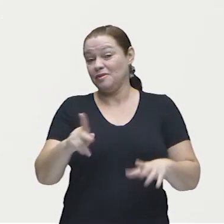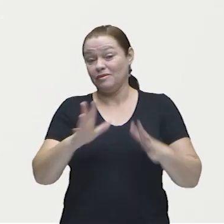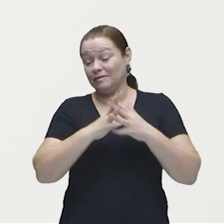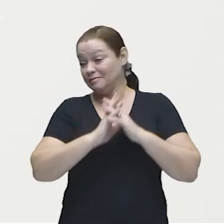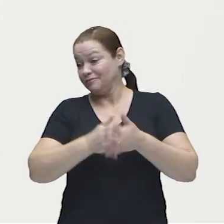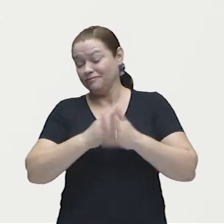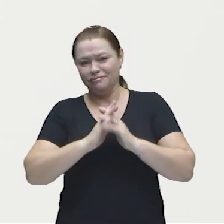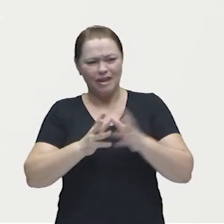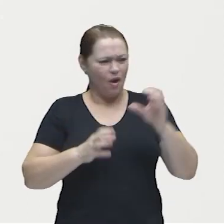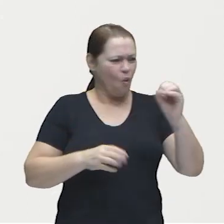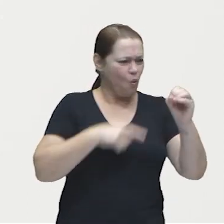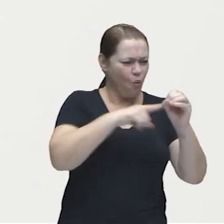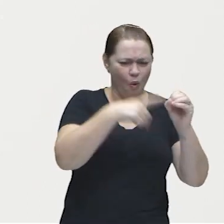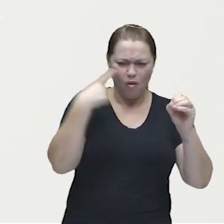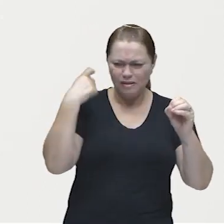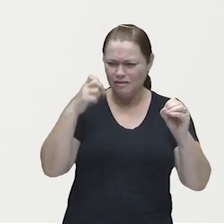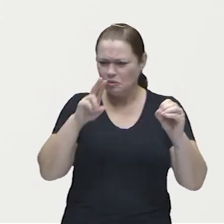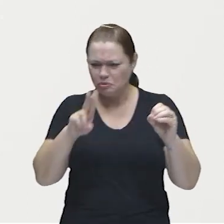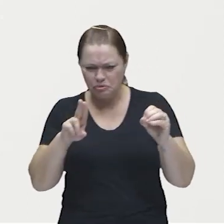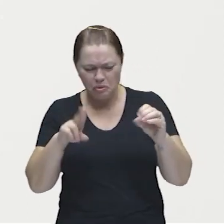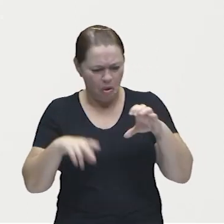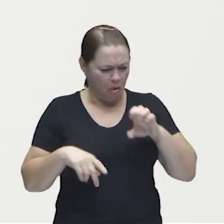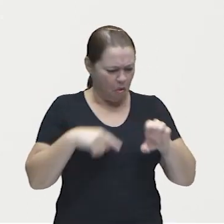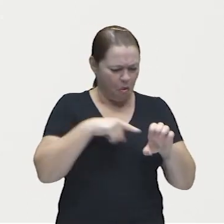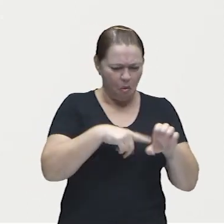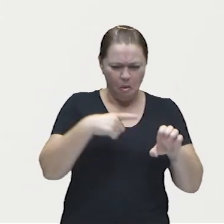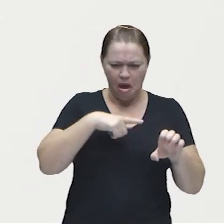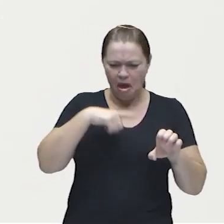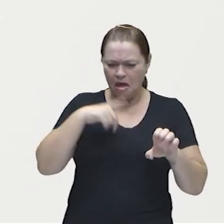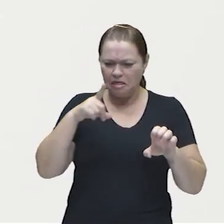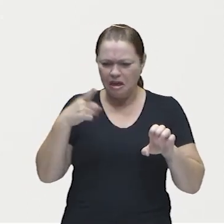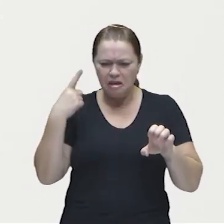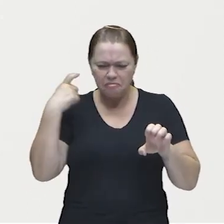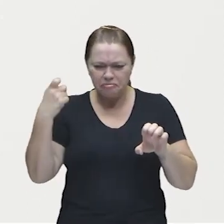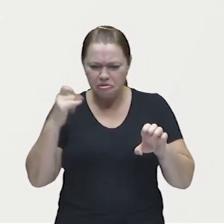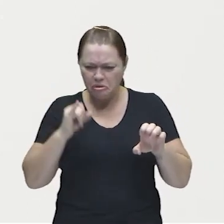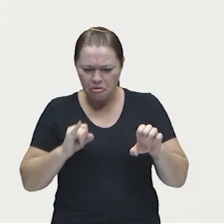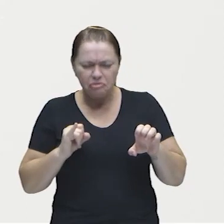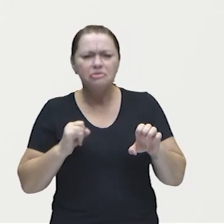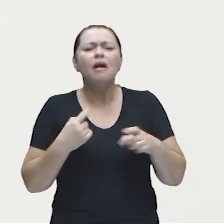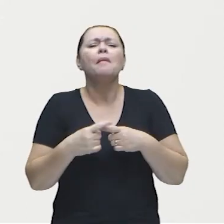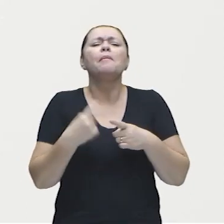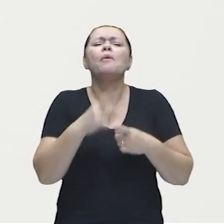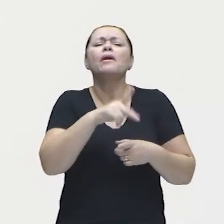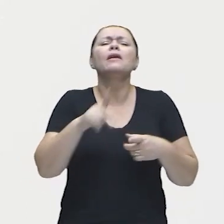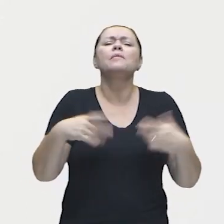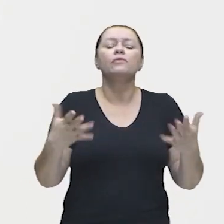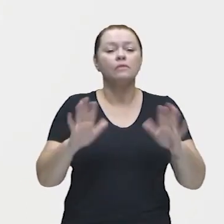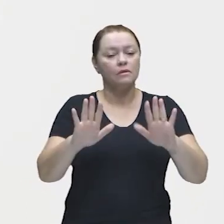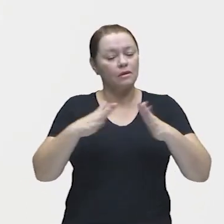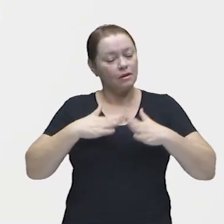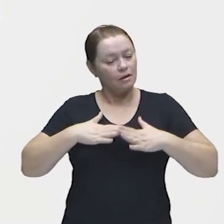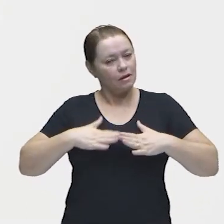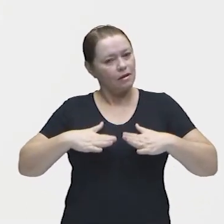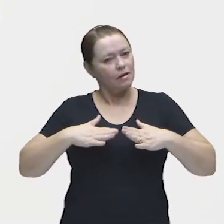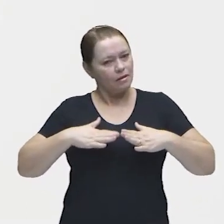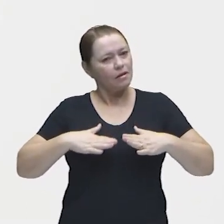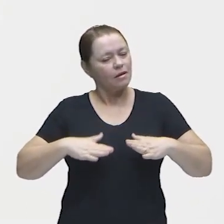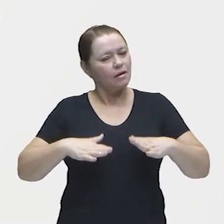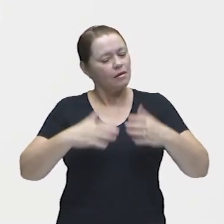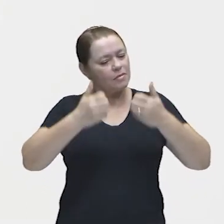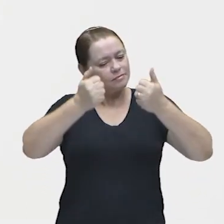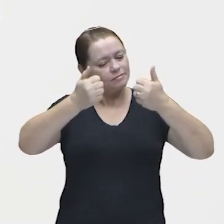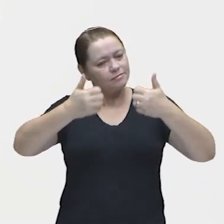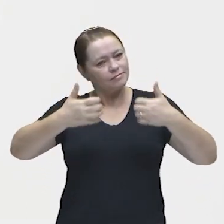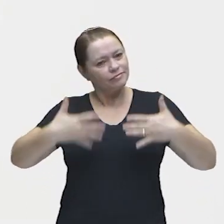U, o E tem som de I. Mas por que, professora? Vamos lá, vamos descobrir agora. Então, qual é o